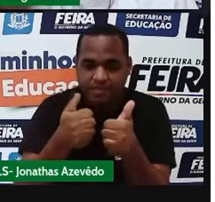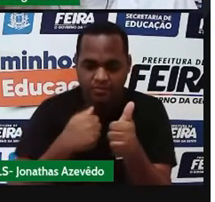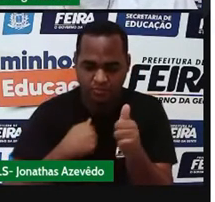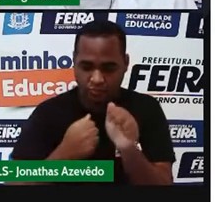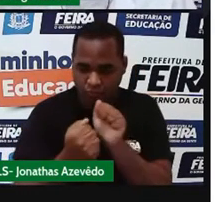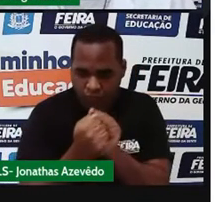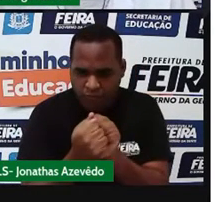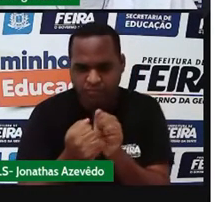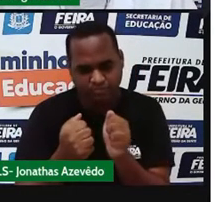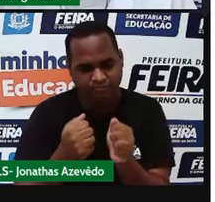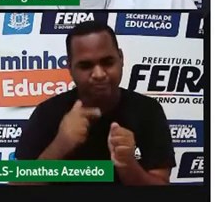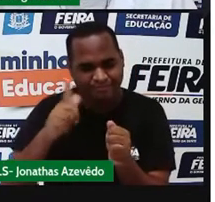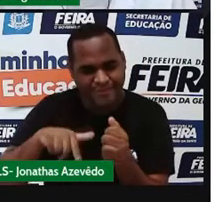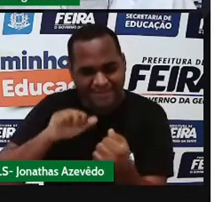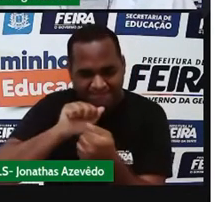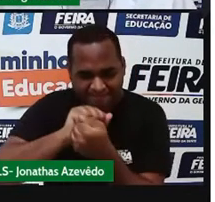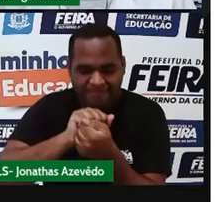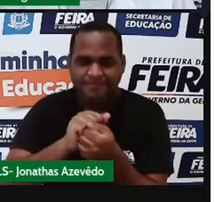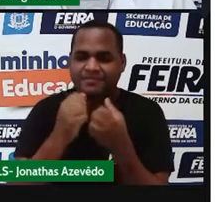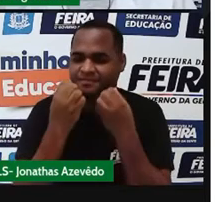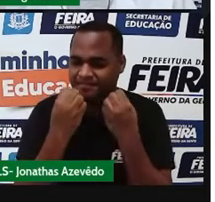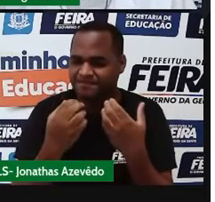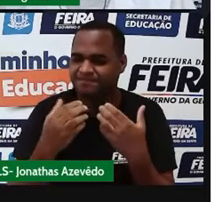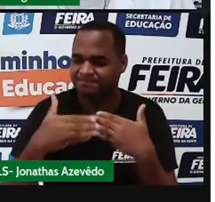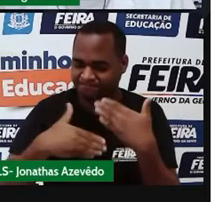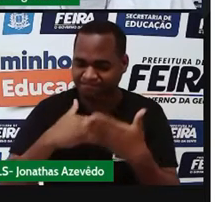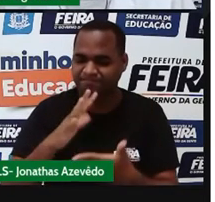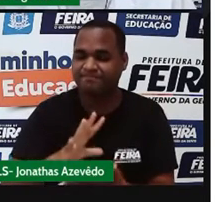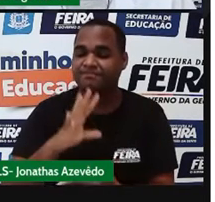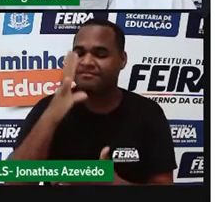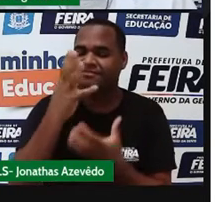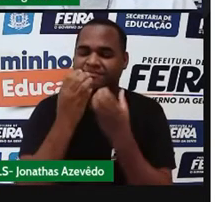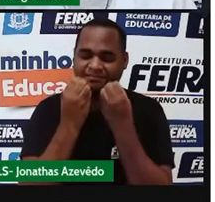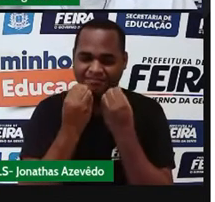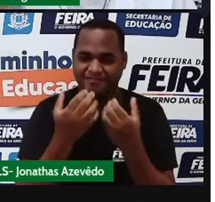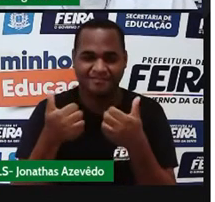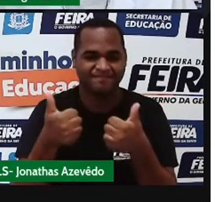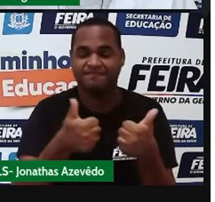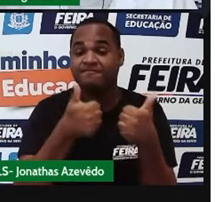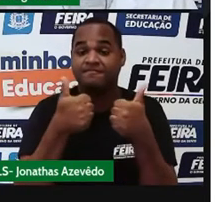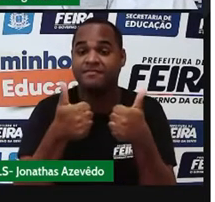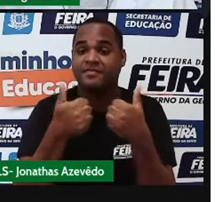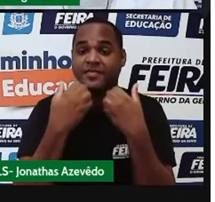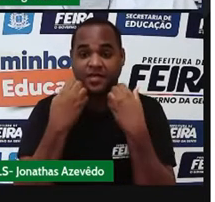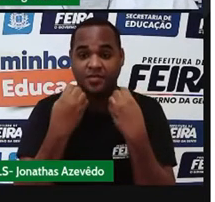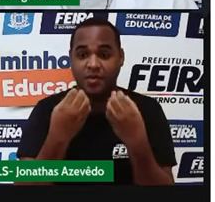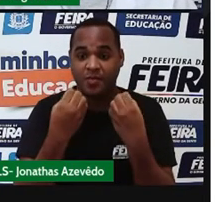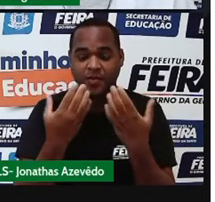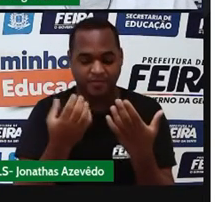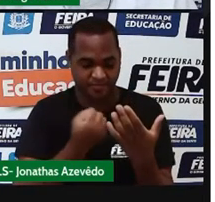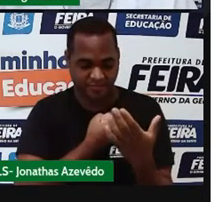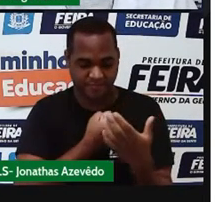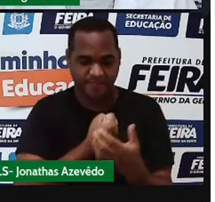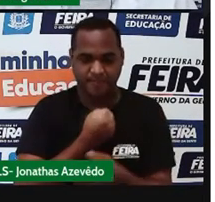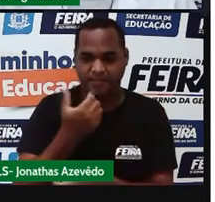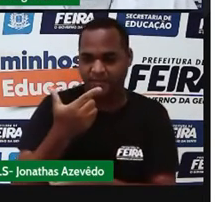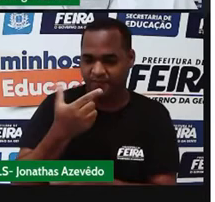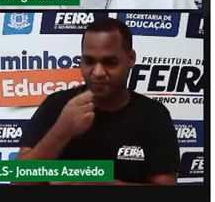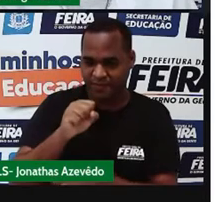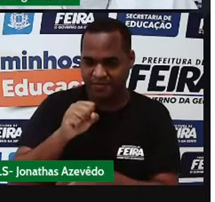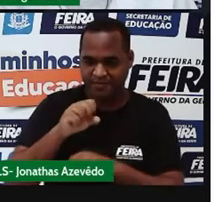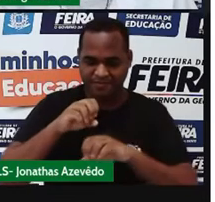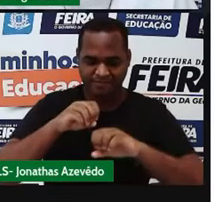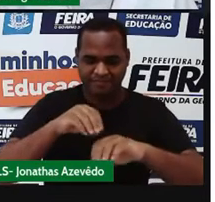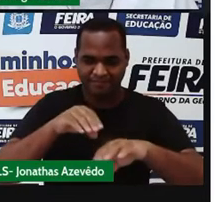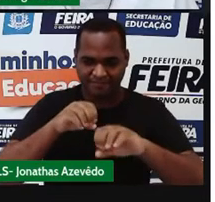comigo eu com você e aí a coisa vai acontecendo de uma maneira bem bacana tá bom bom essa aula de número 28 para